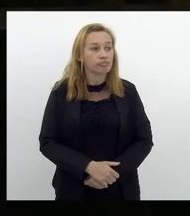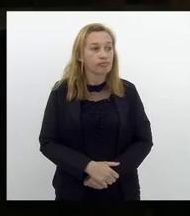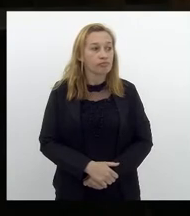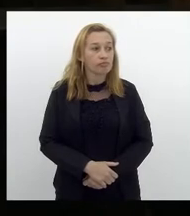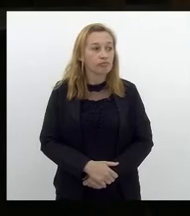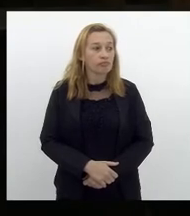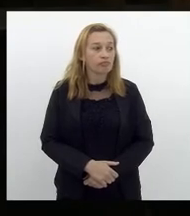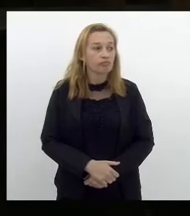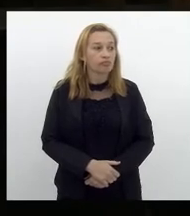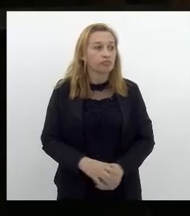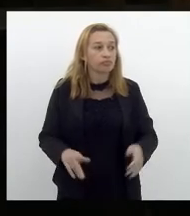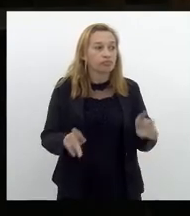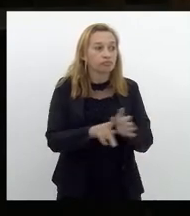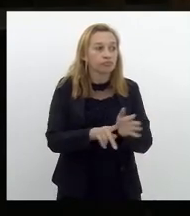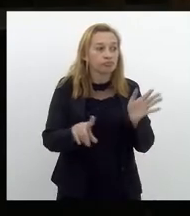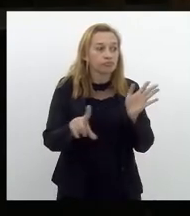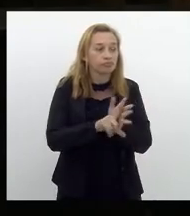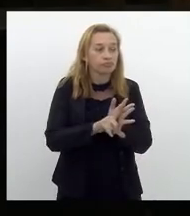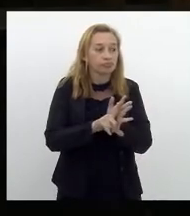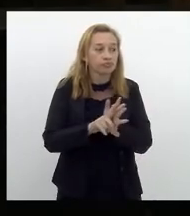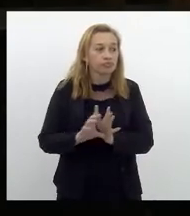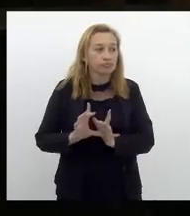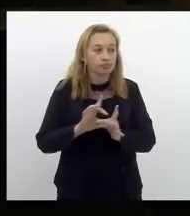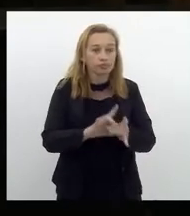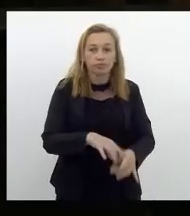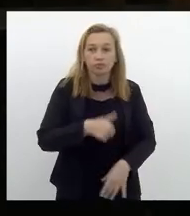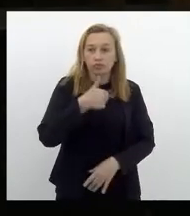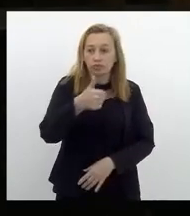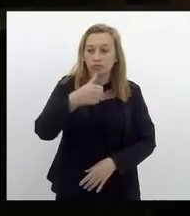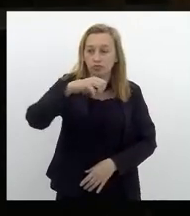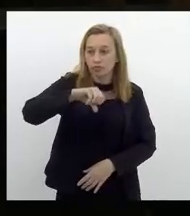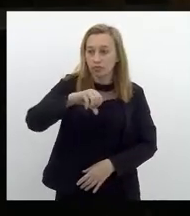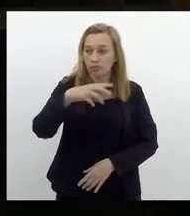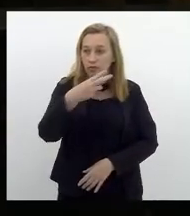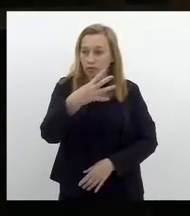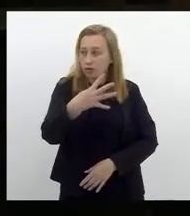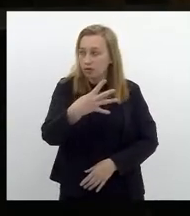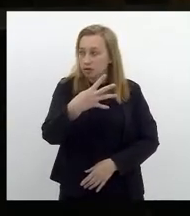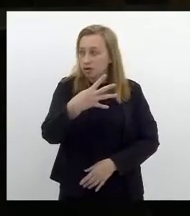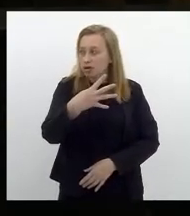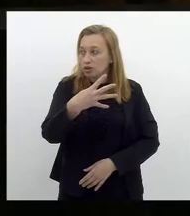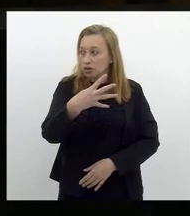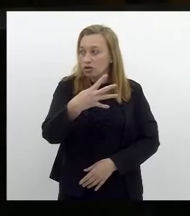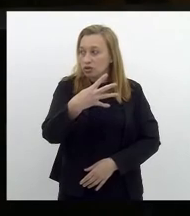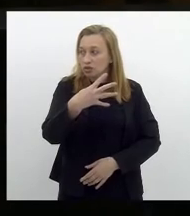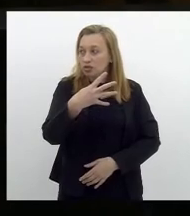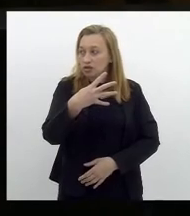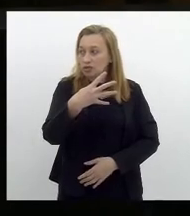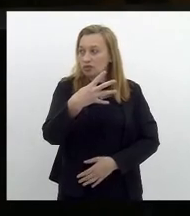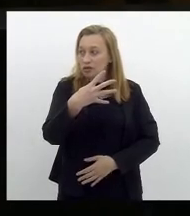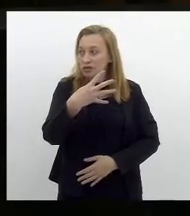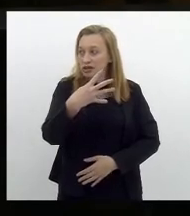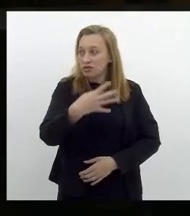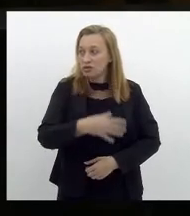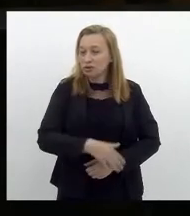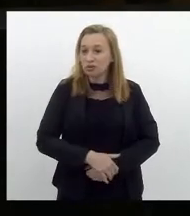que é o projeto de lei complementar 194, de